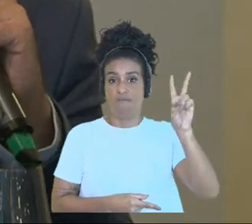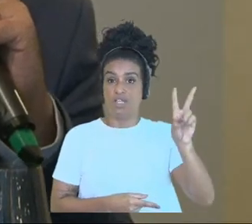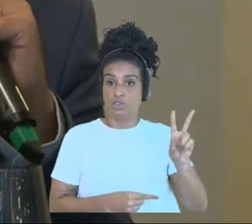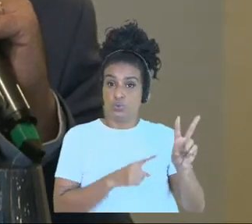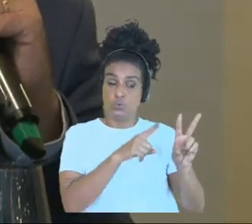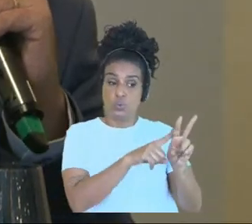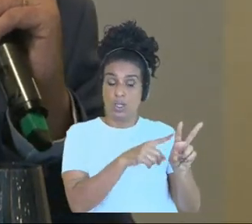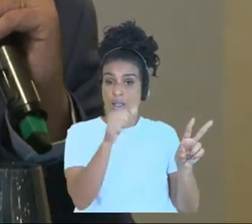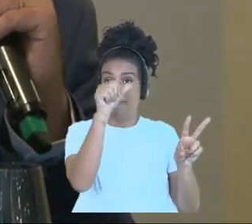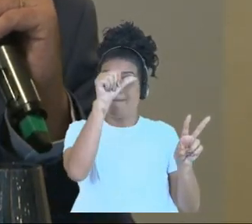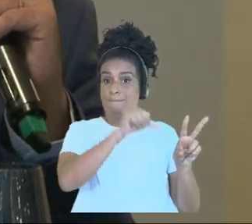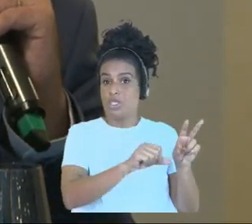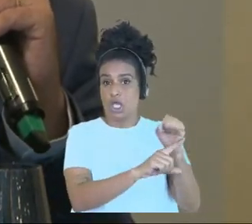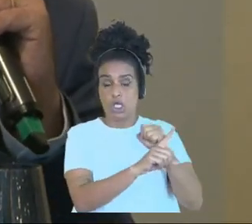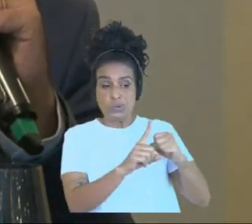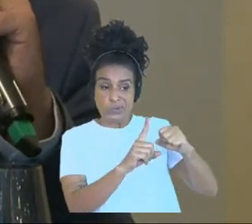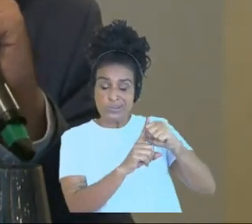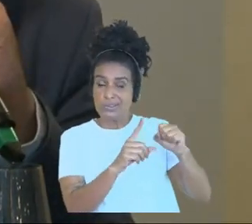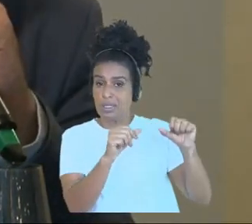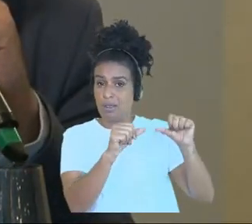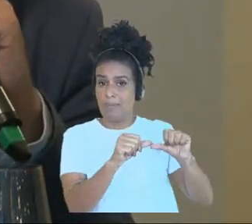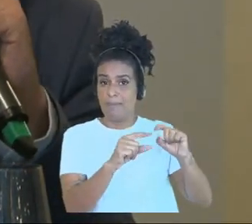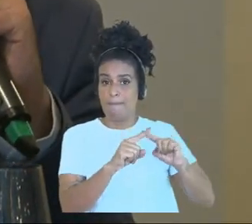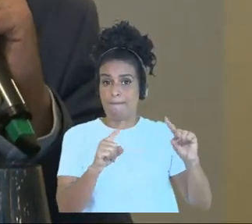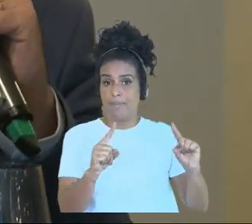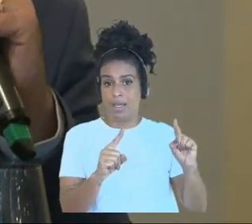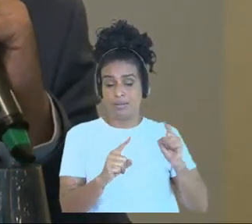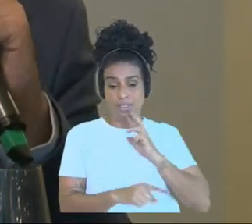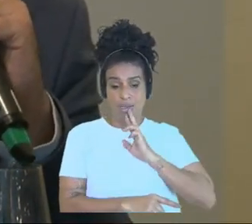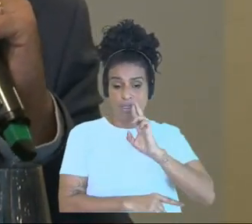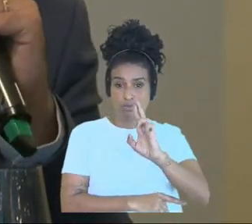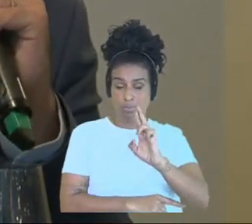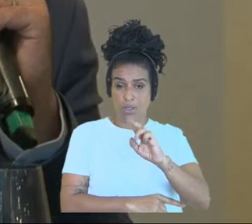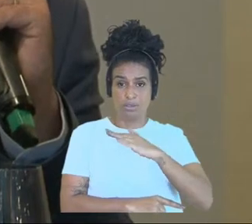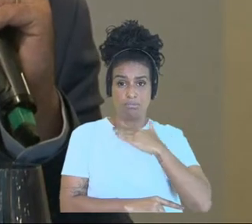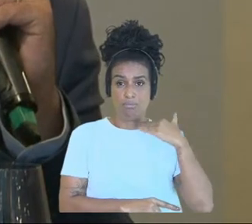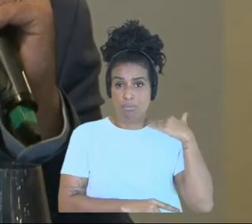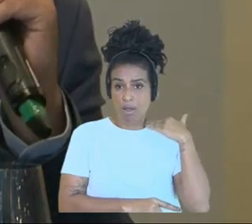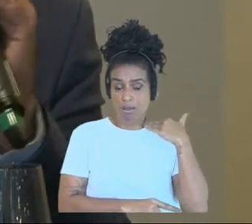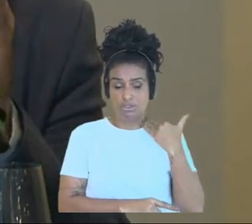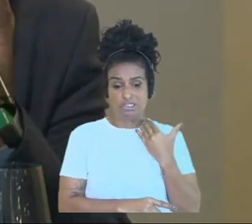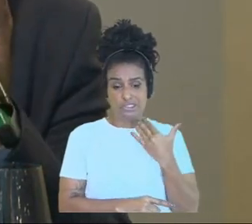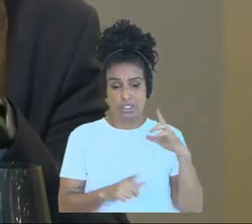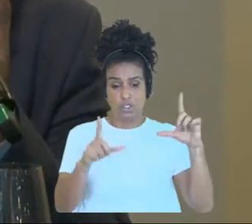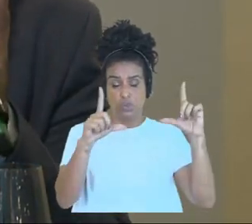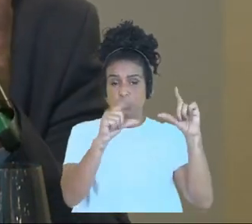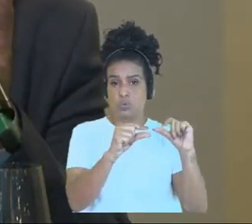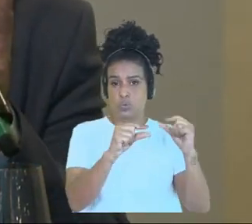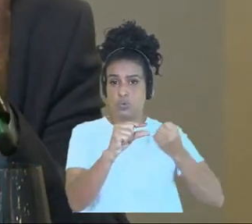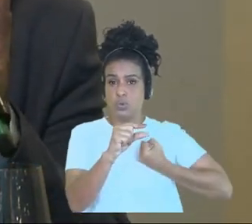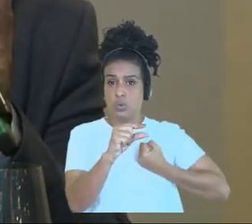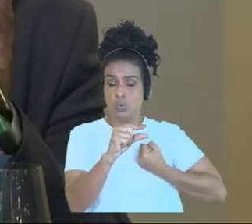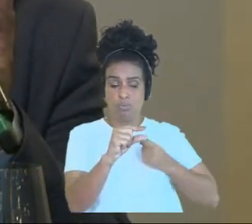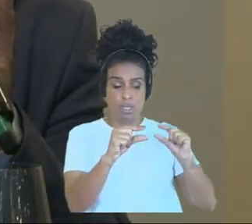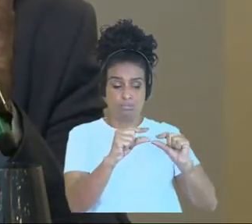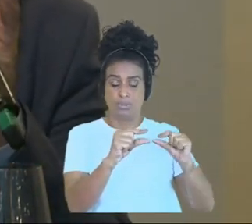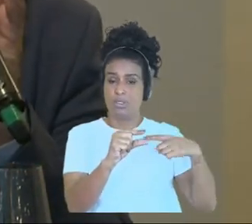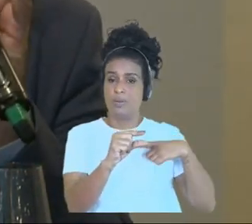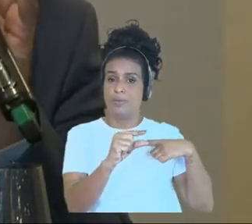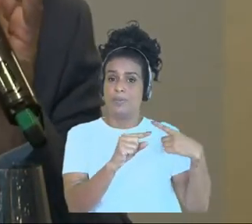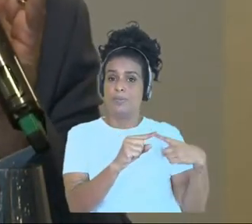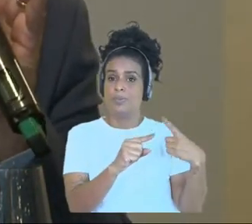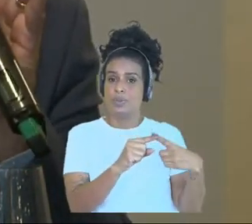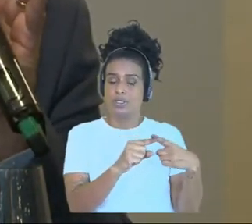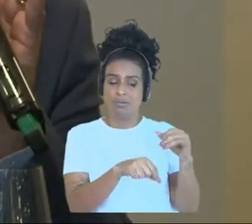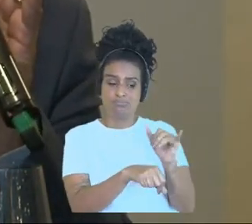que esteja do ponto de vista social, político, etc., não teve um resultado tão ruim em termos da pandemia, porque houve uma forma